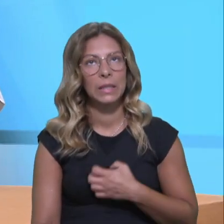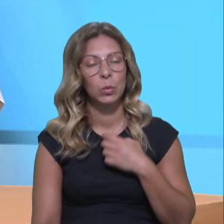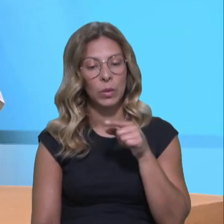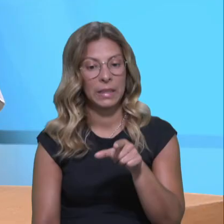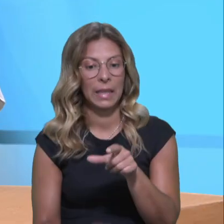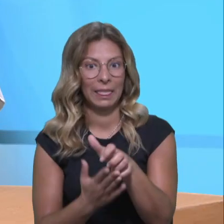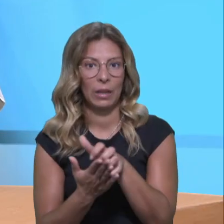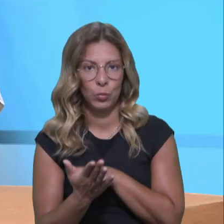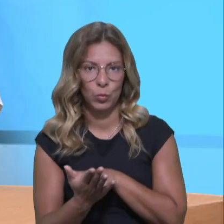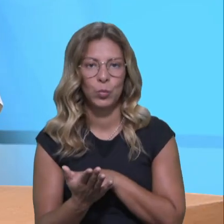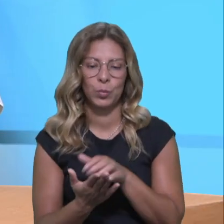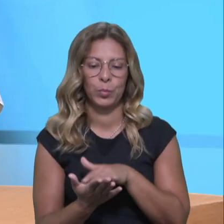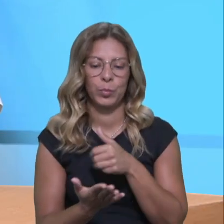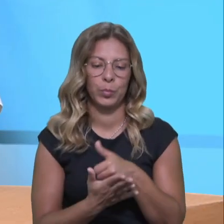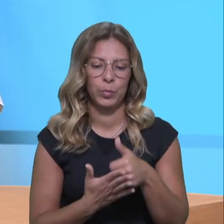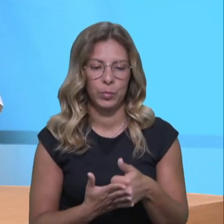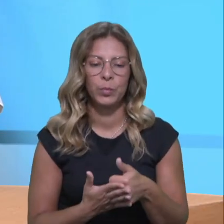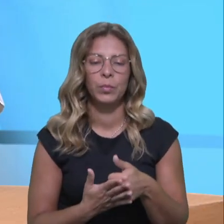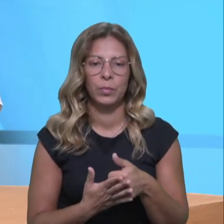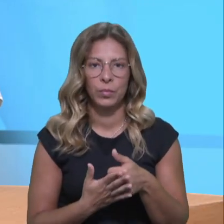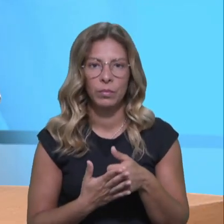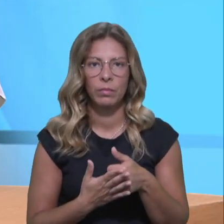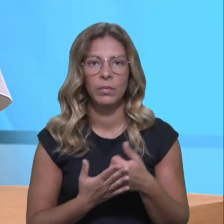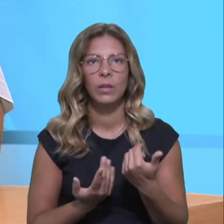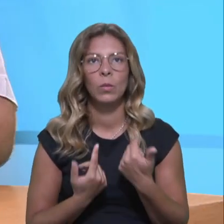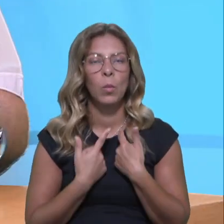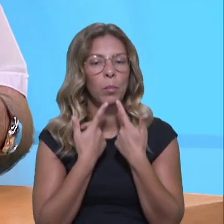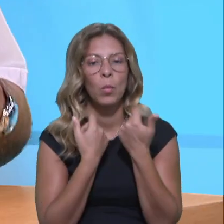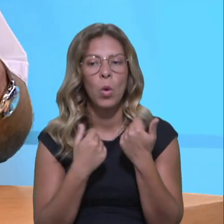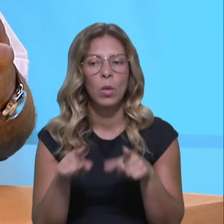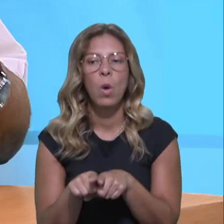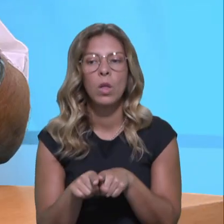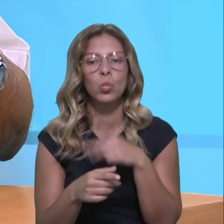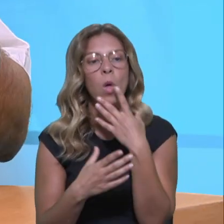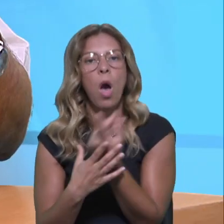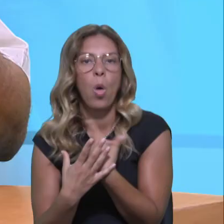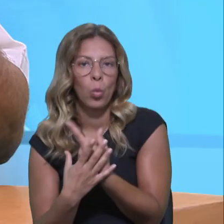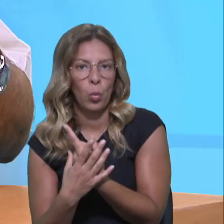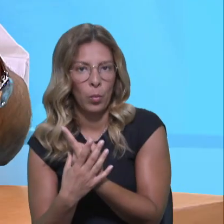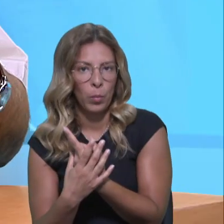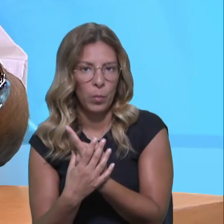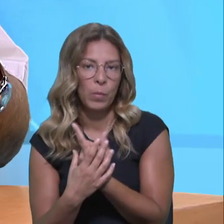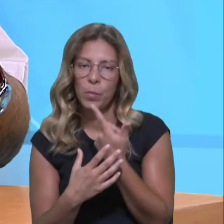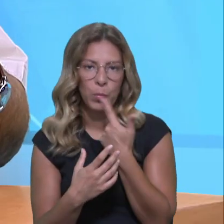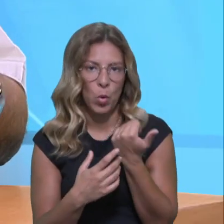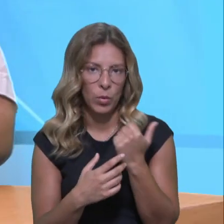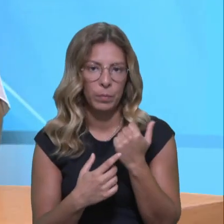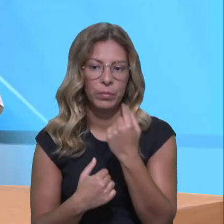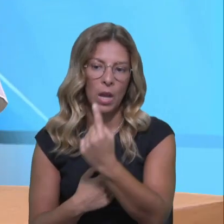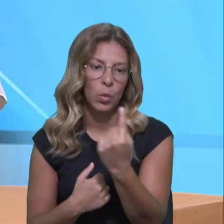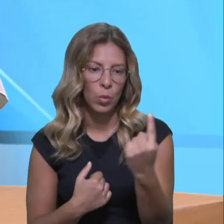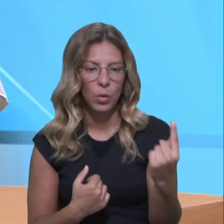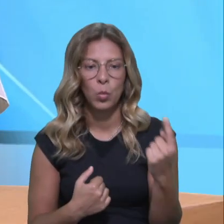do Evangelho tem não se pode isolar de todos os Evangelhos de cada domingo que temos vindo a escutar